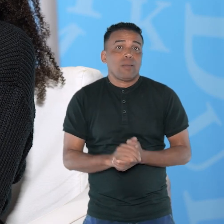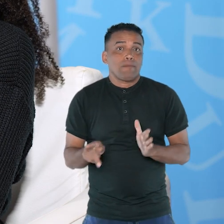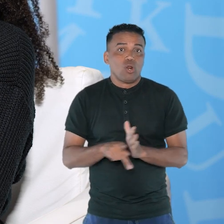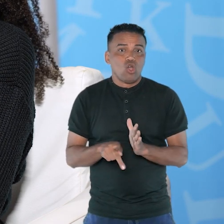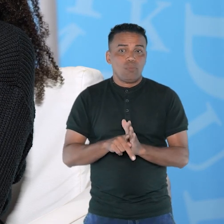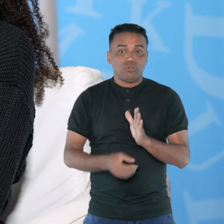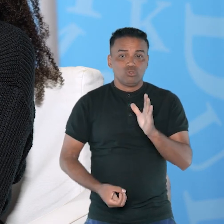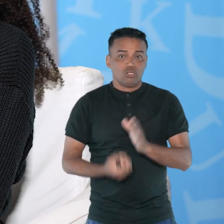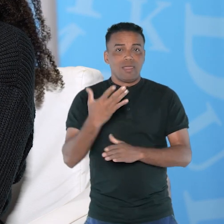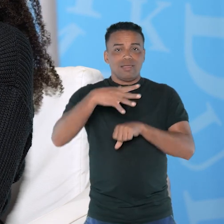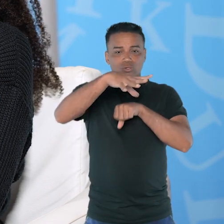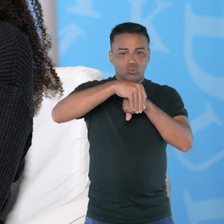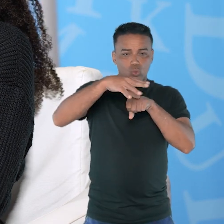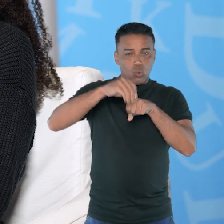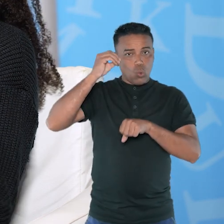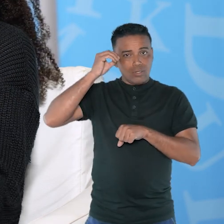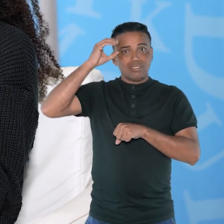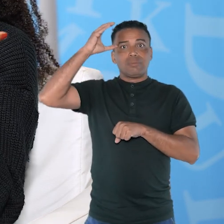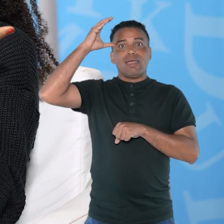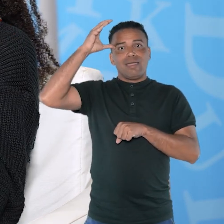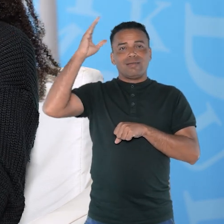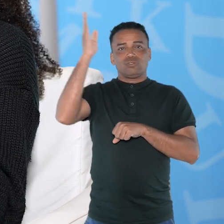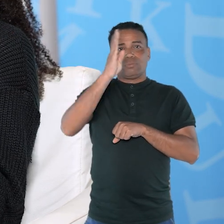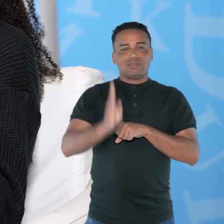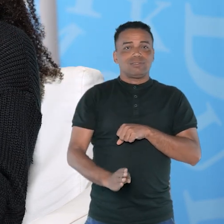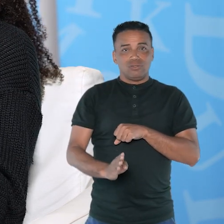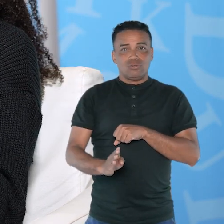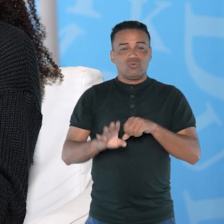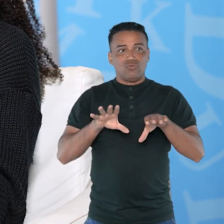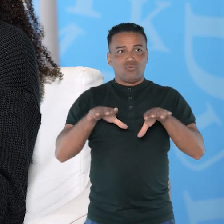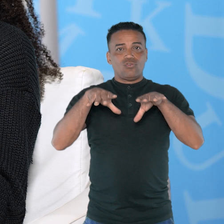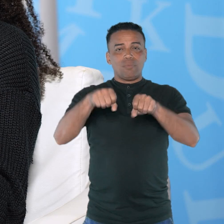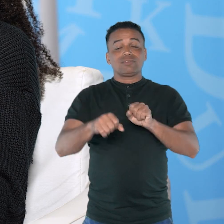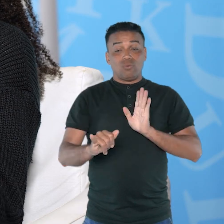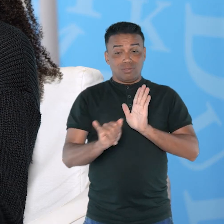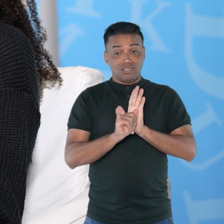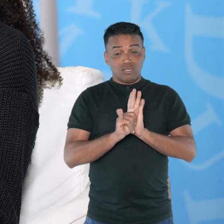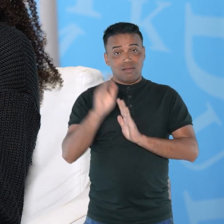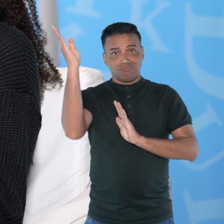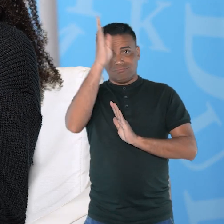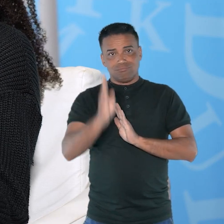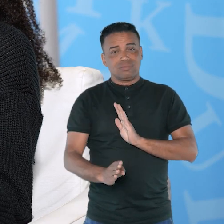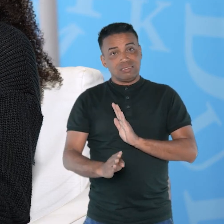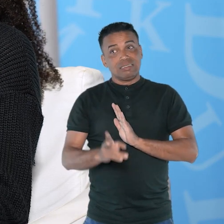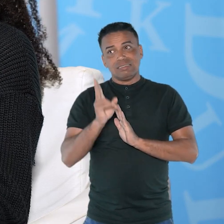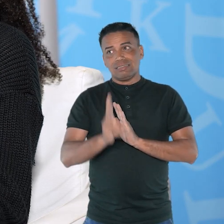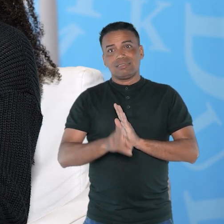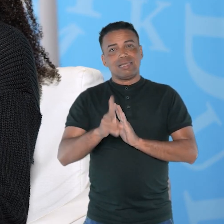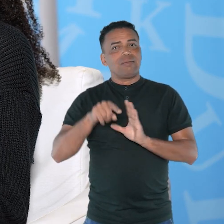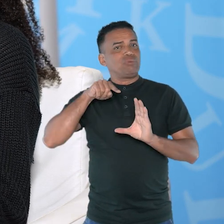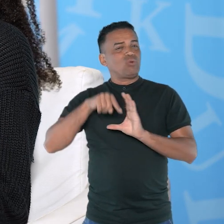formação do conhecimento brasileiro, a própria reflexão sobre a formação da identidade nacional, ela sempre bebeu muito